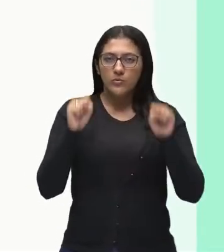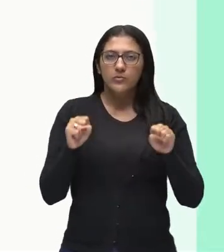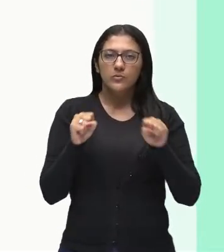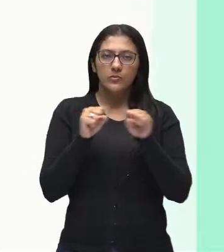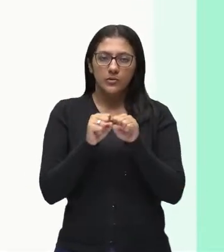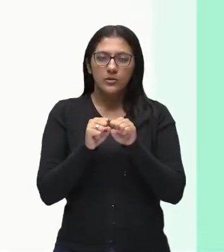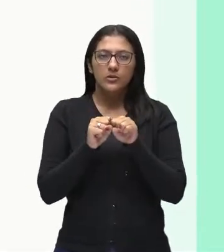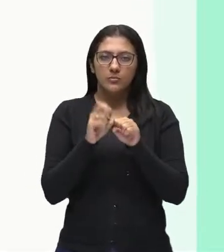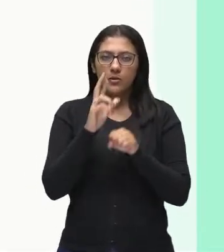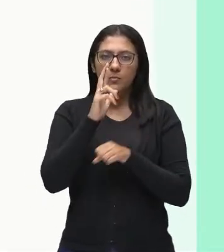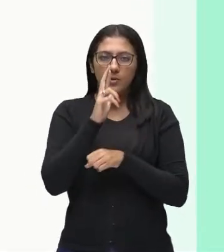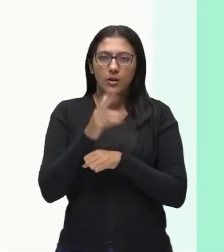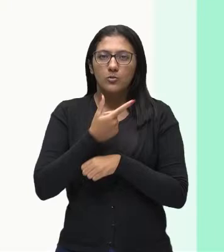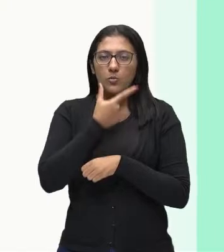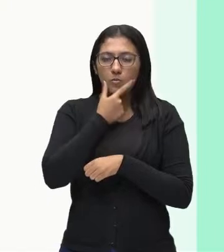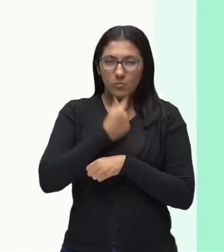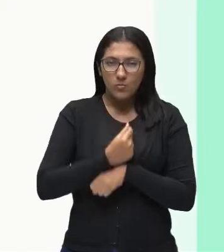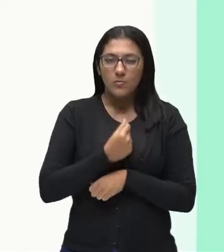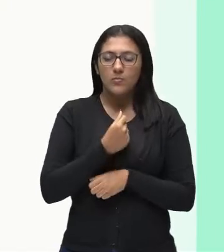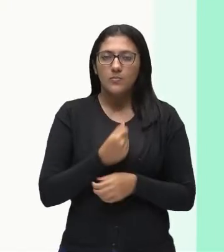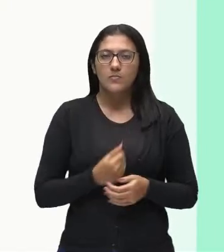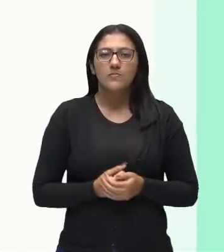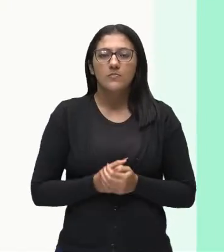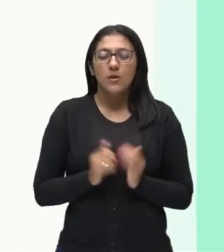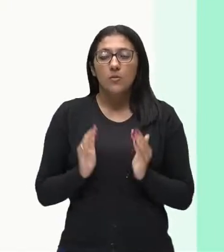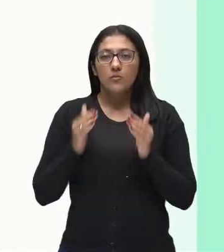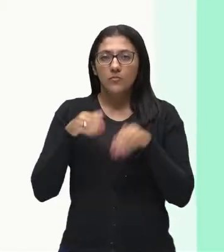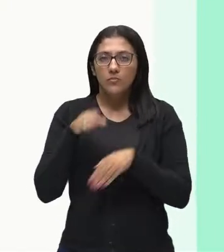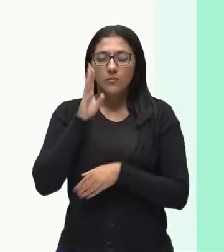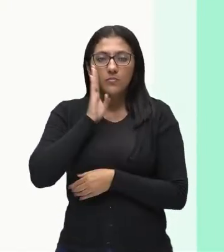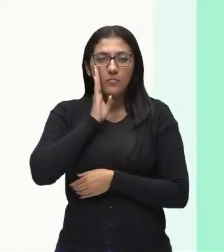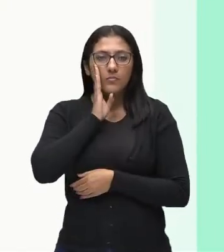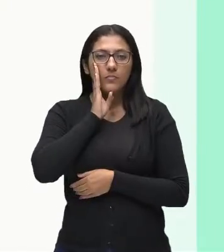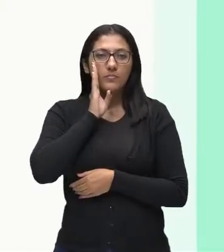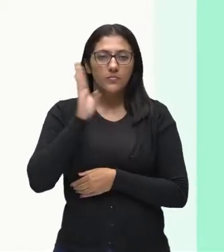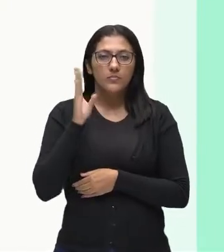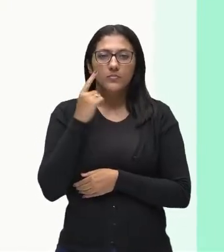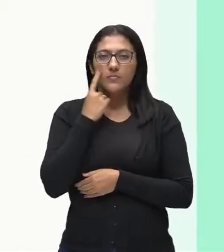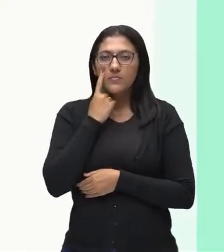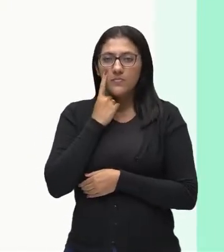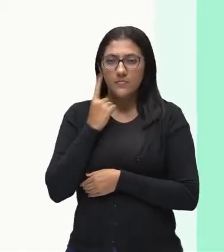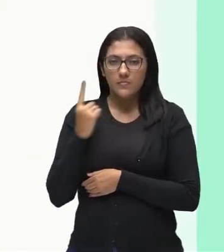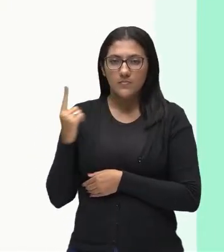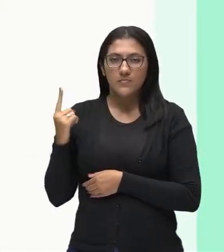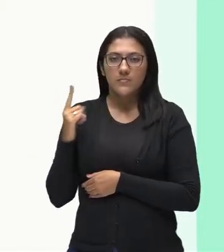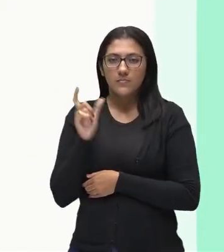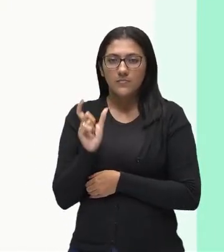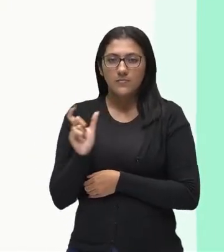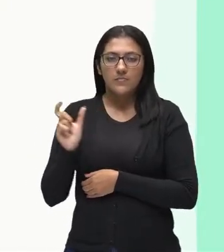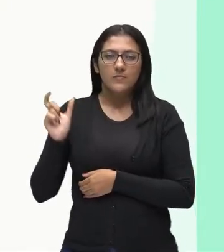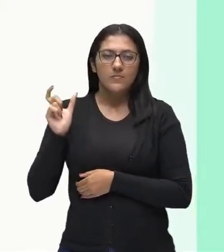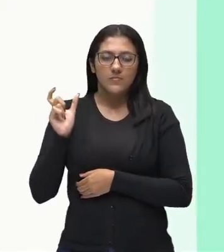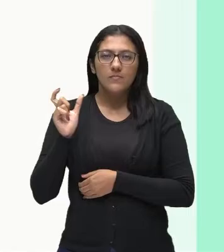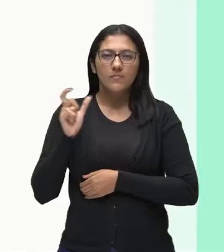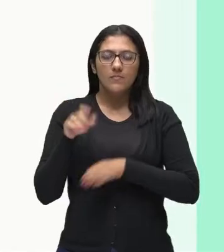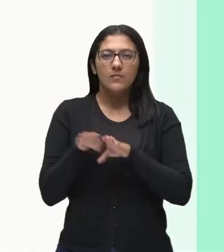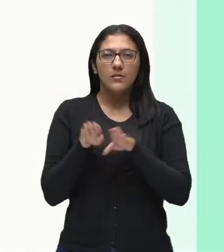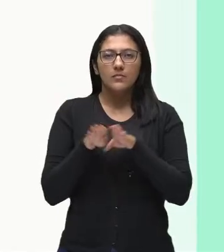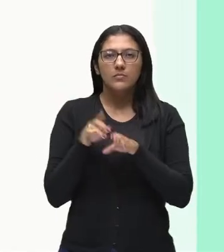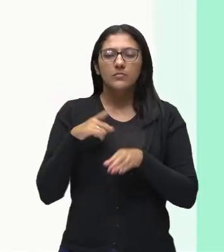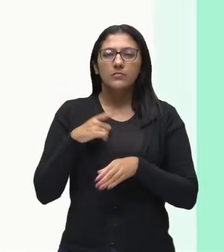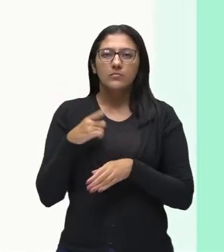né? Especificamente, os espermatozoides são produzidos nos testículos e amadurecidos